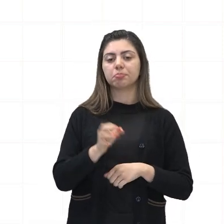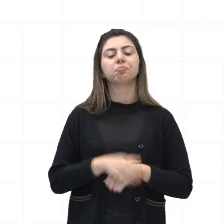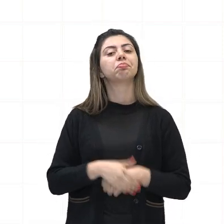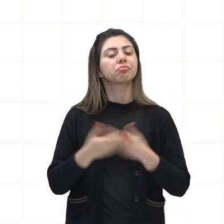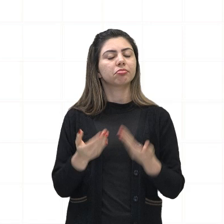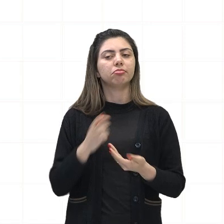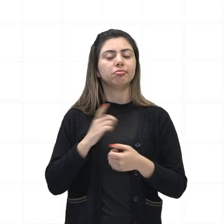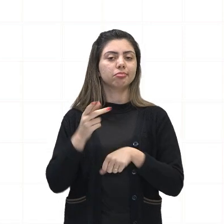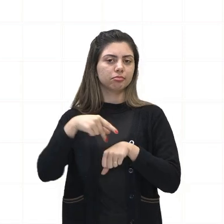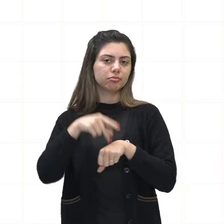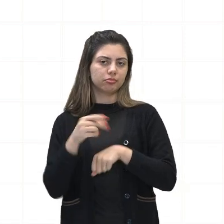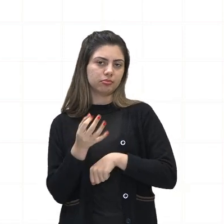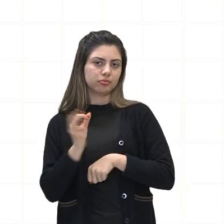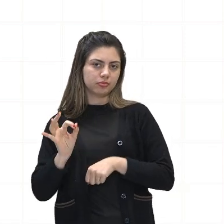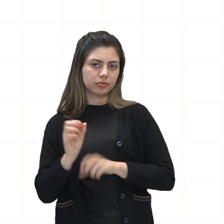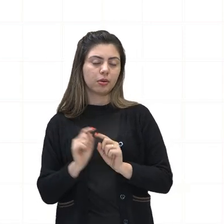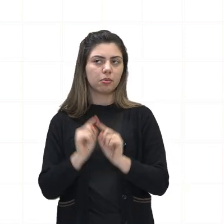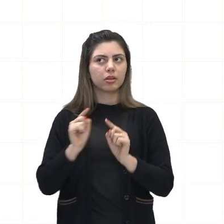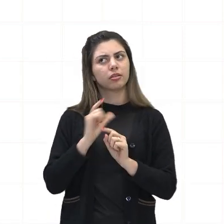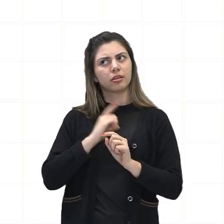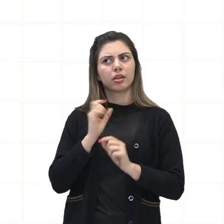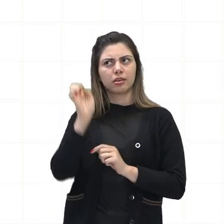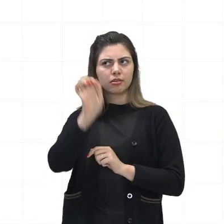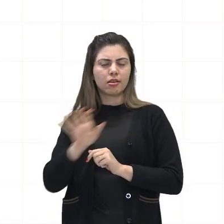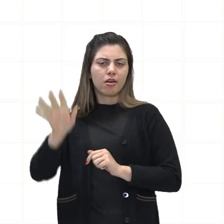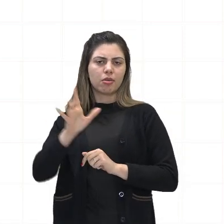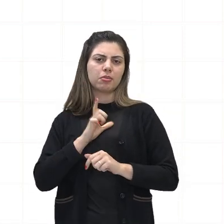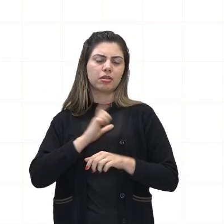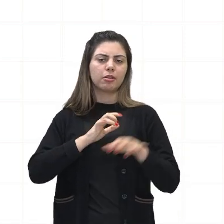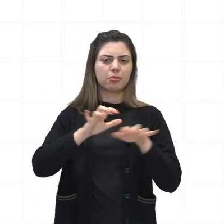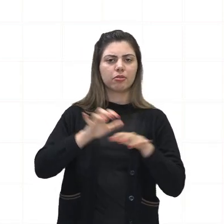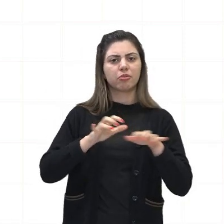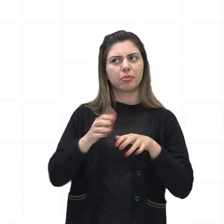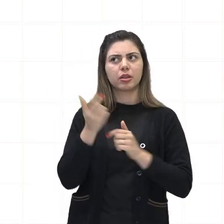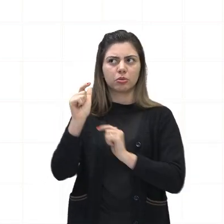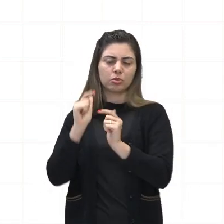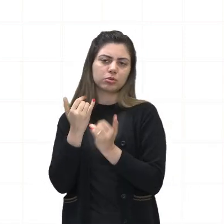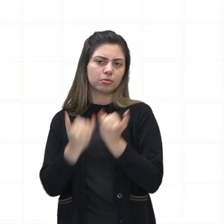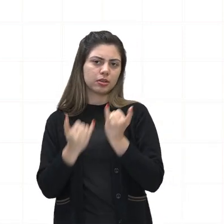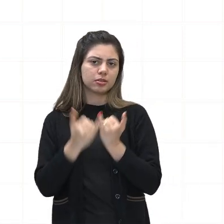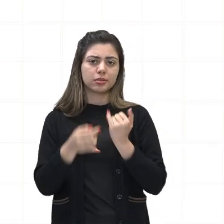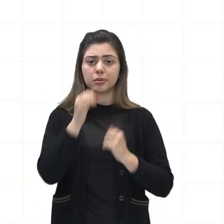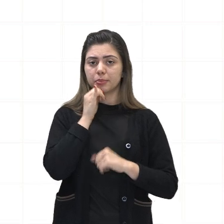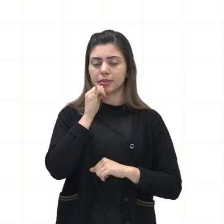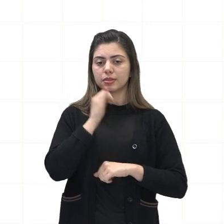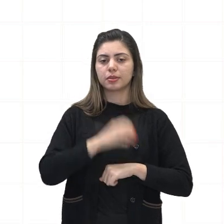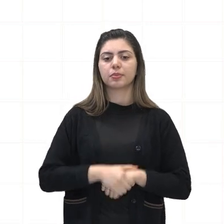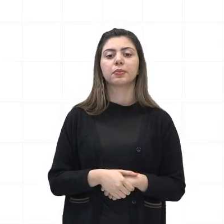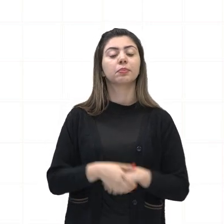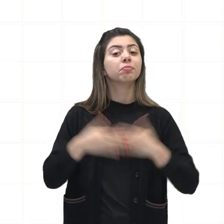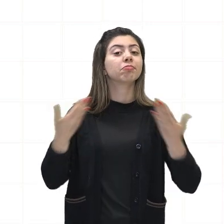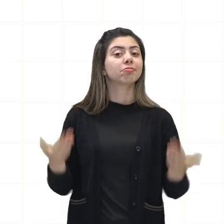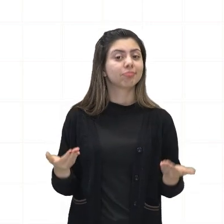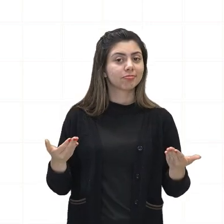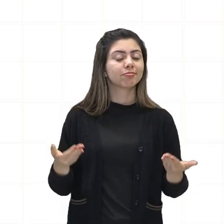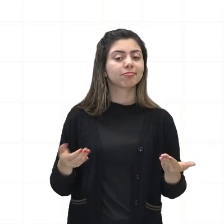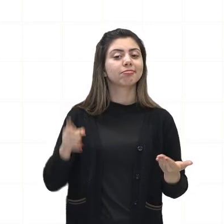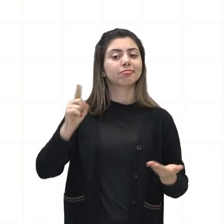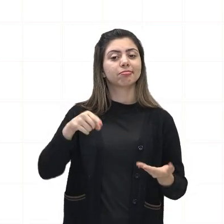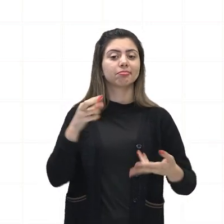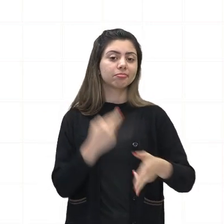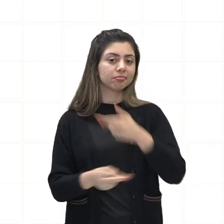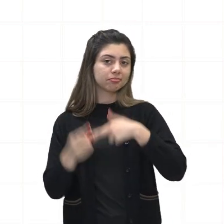França, a gente sabe que também na Europa outros movimentos semelhantes aconteceram, como, por exemplo, qual? As